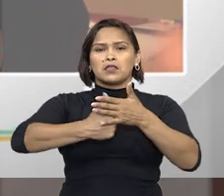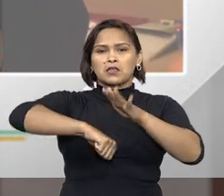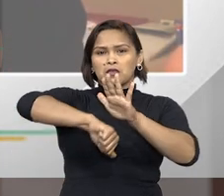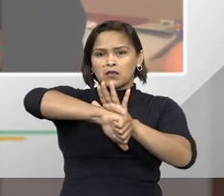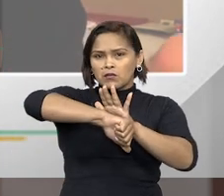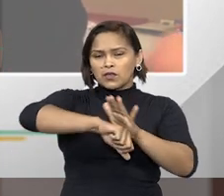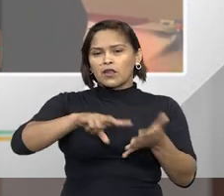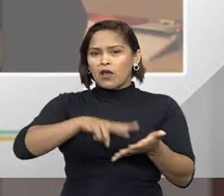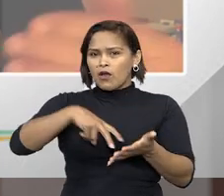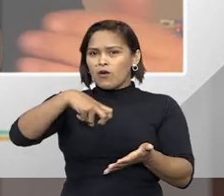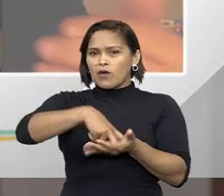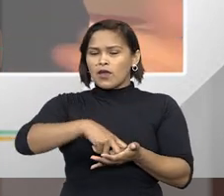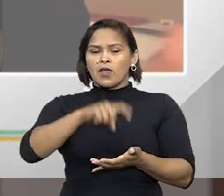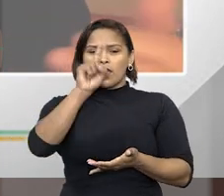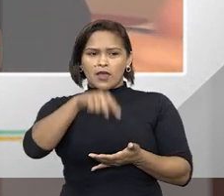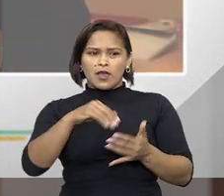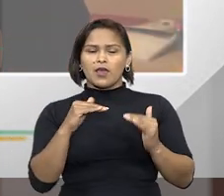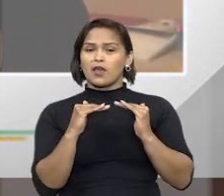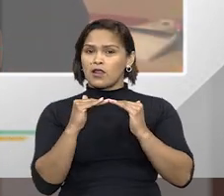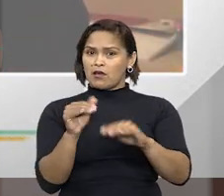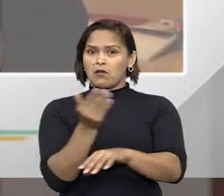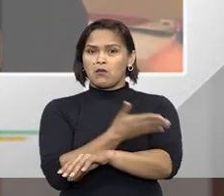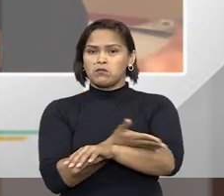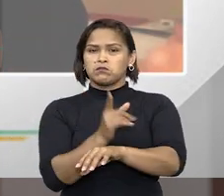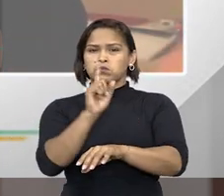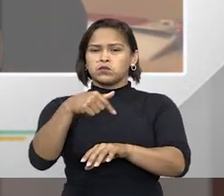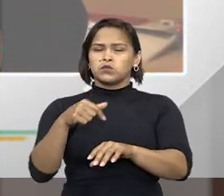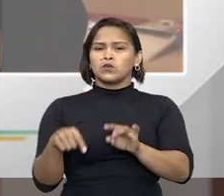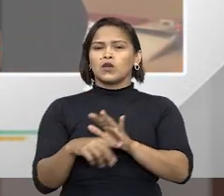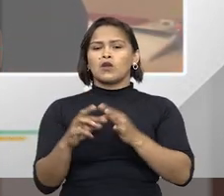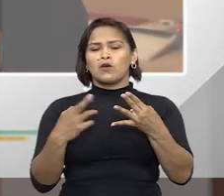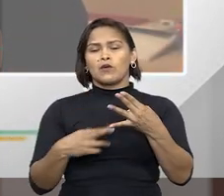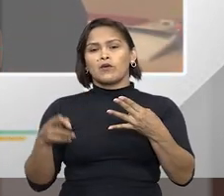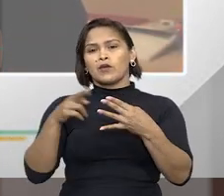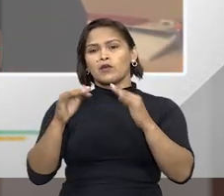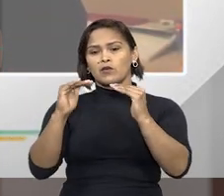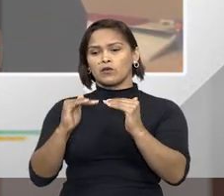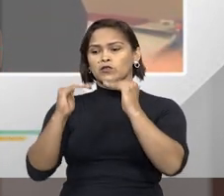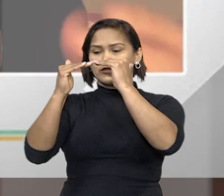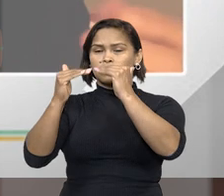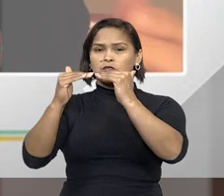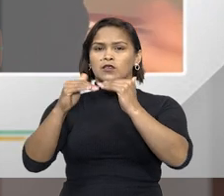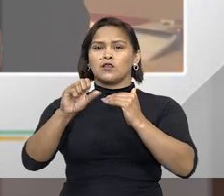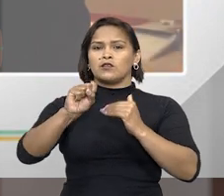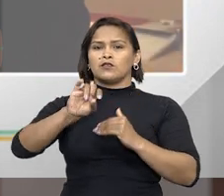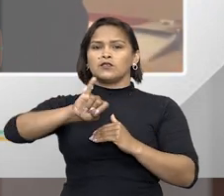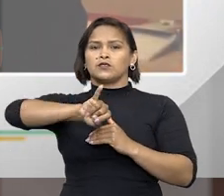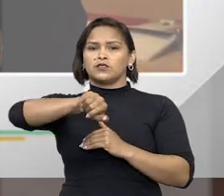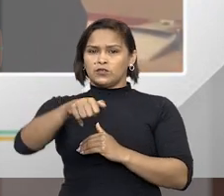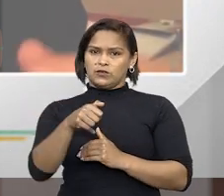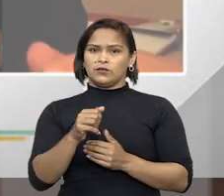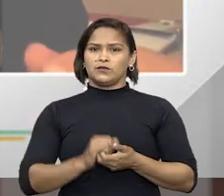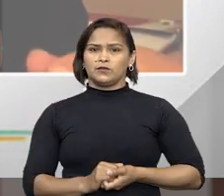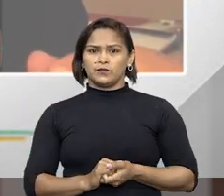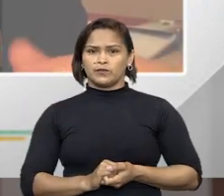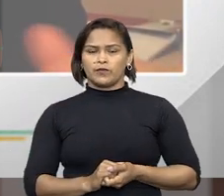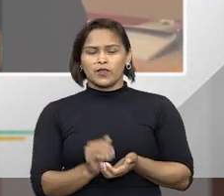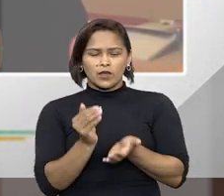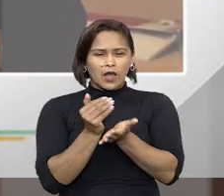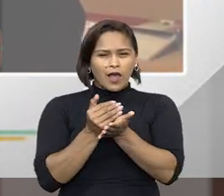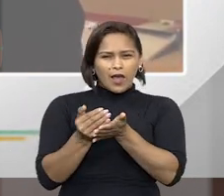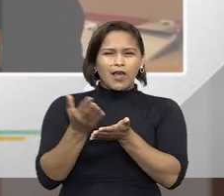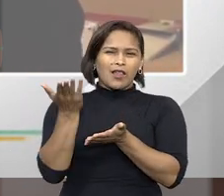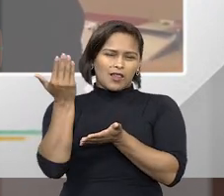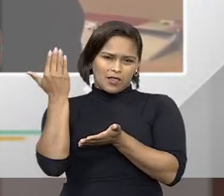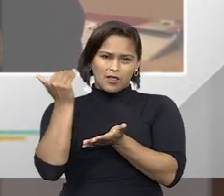ela comporta o recurso ordinário ao Superior Tribunal de Justiça. No começo, o